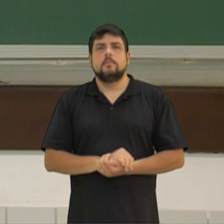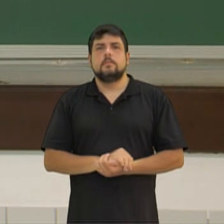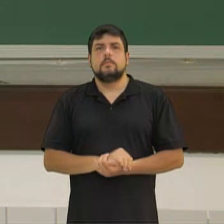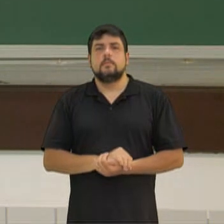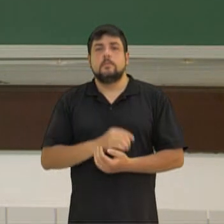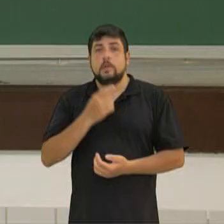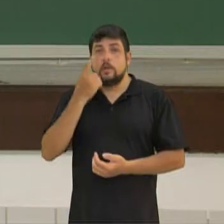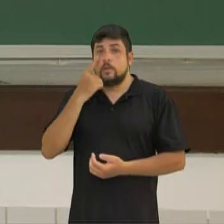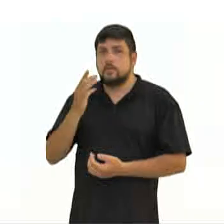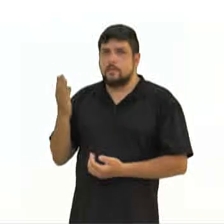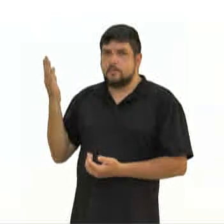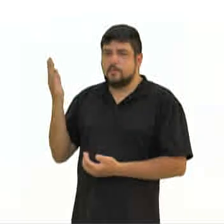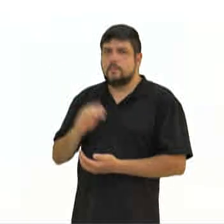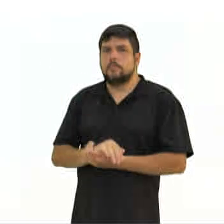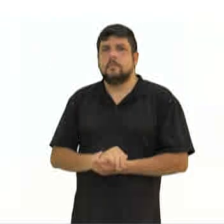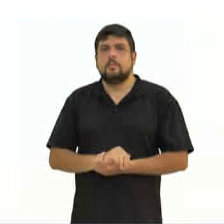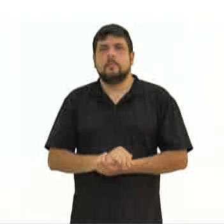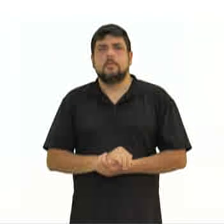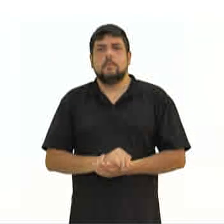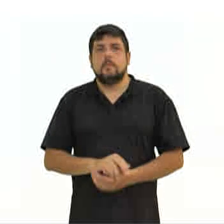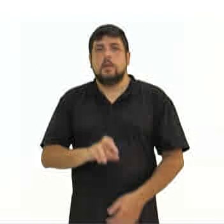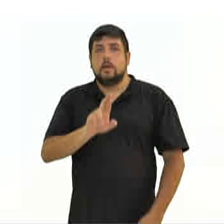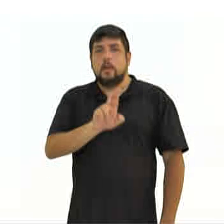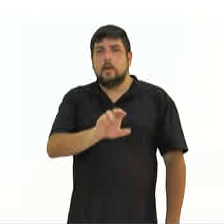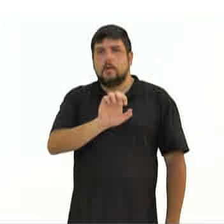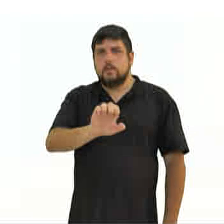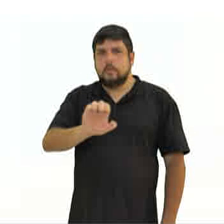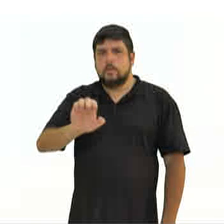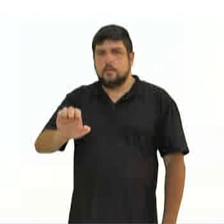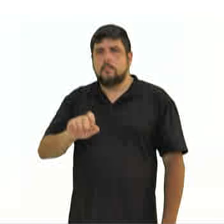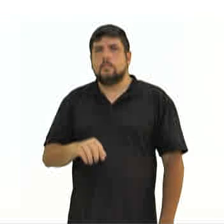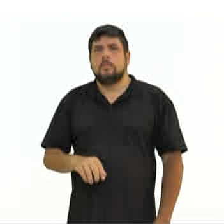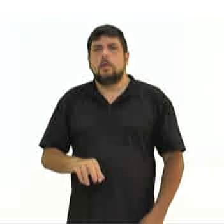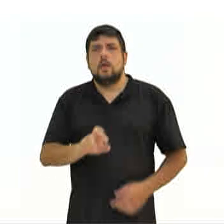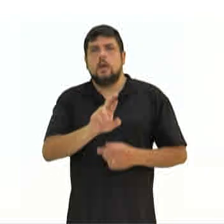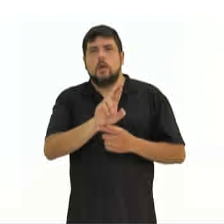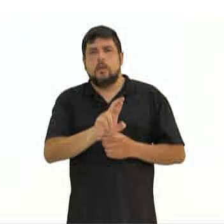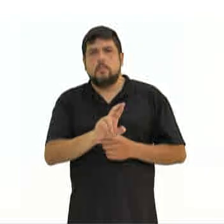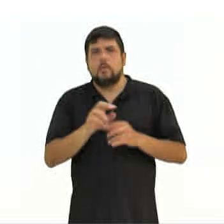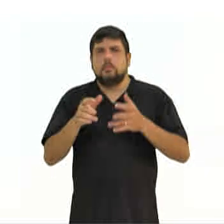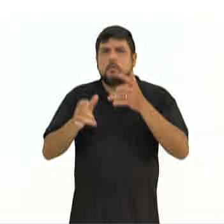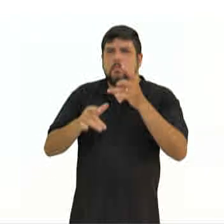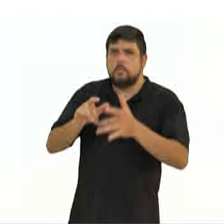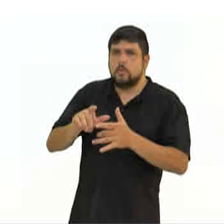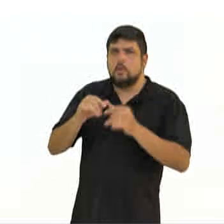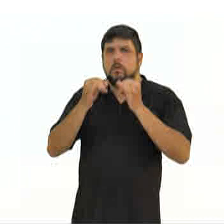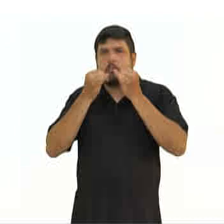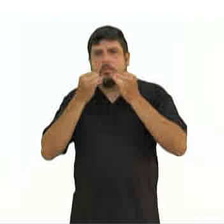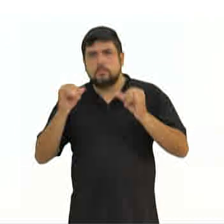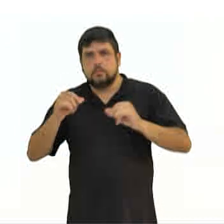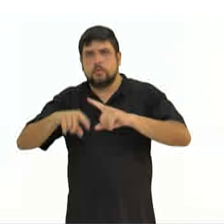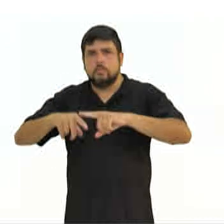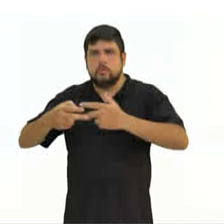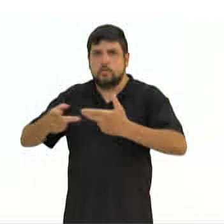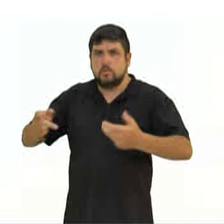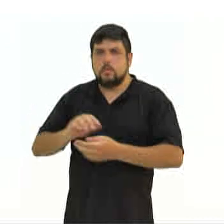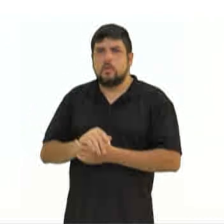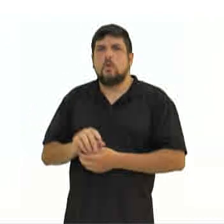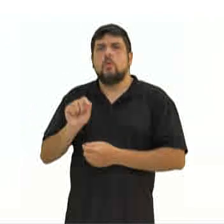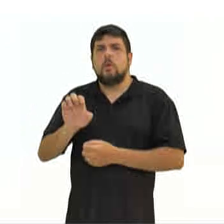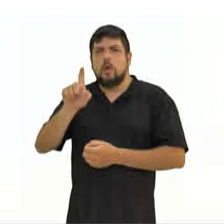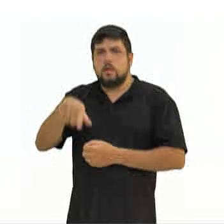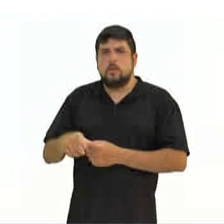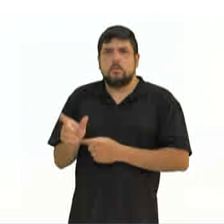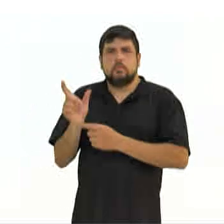Olha só, o chamado REEE, ou resíduo de equipamentos elétricos e eletrônicos, é um termo utilizado para definir